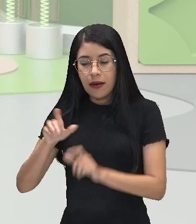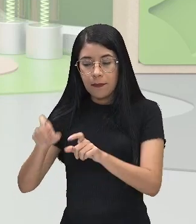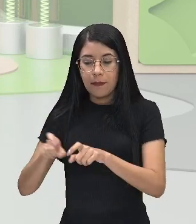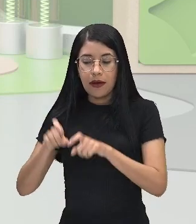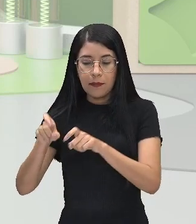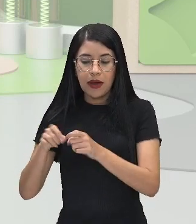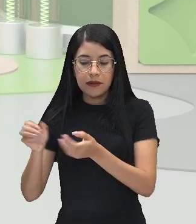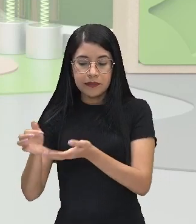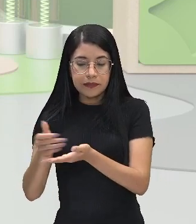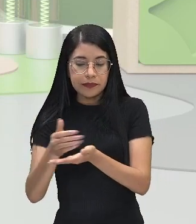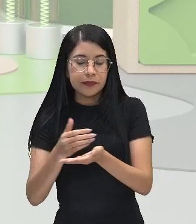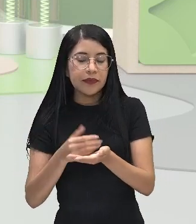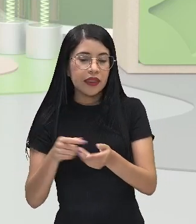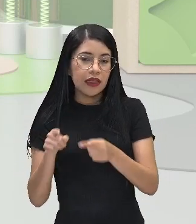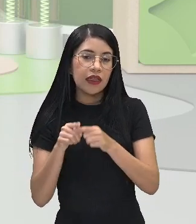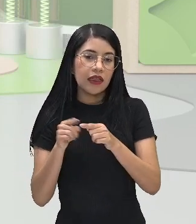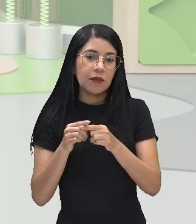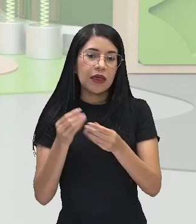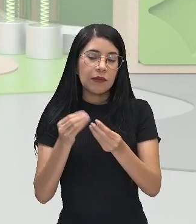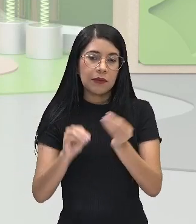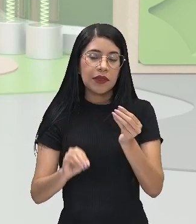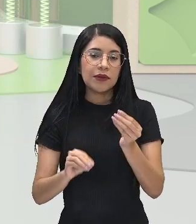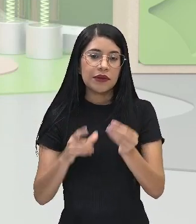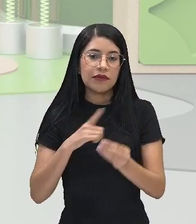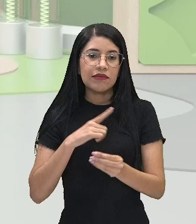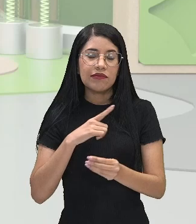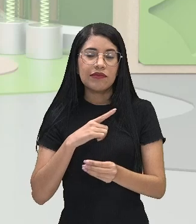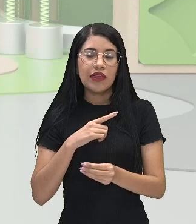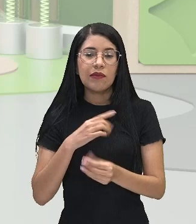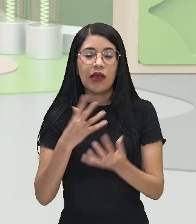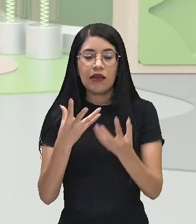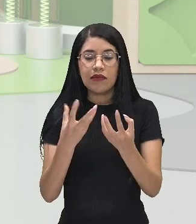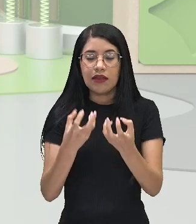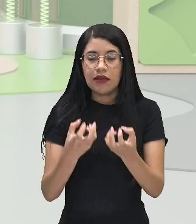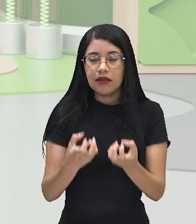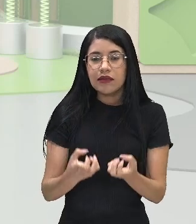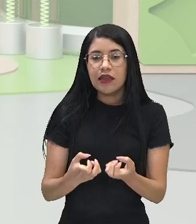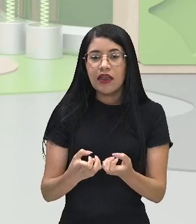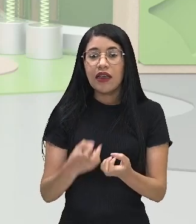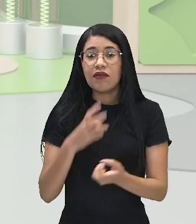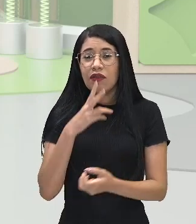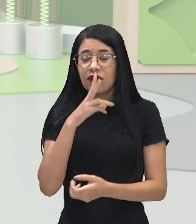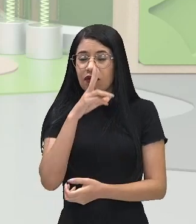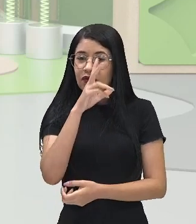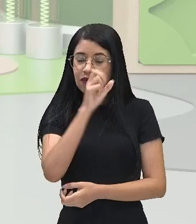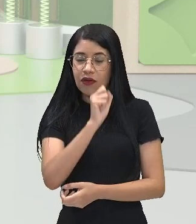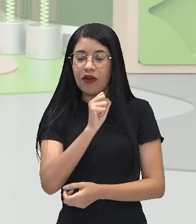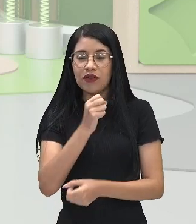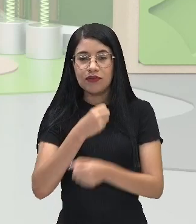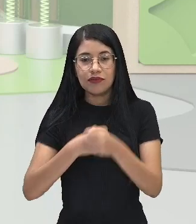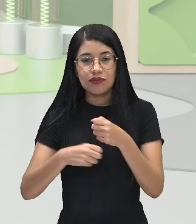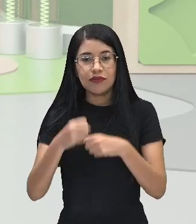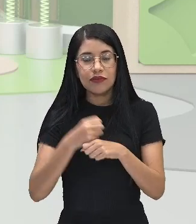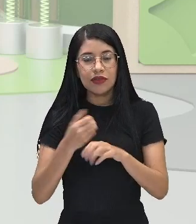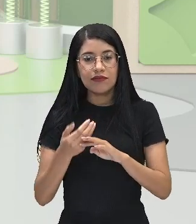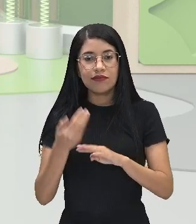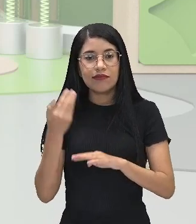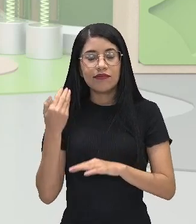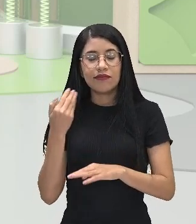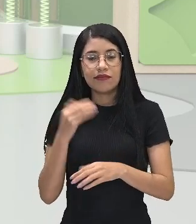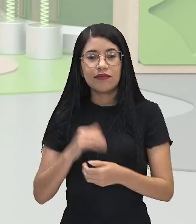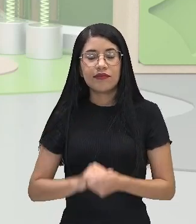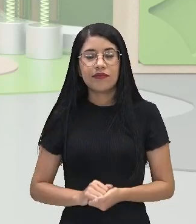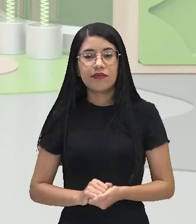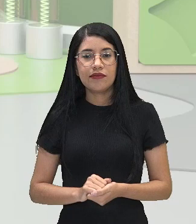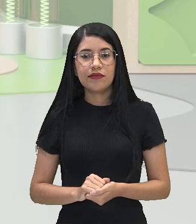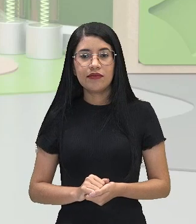foi prejudicado pela seca que foi muito forte em 2023. E